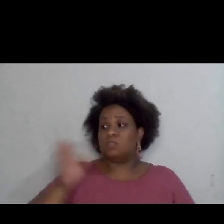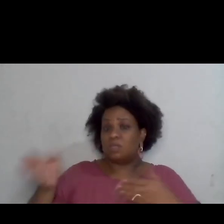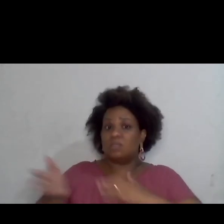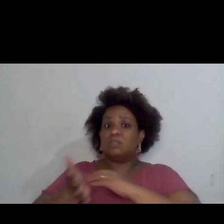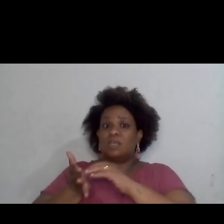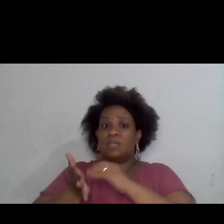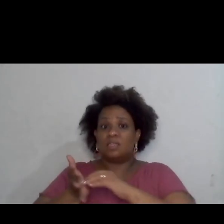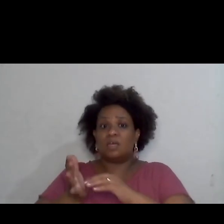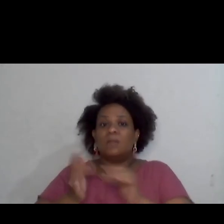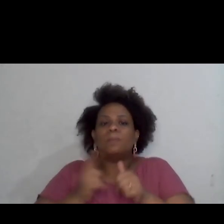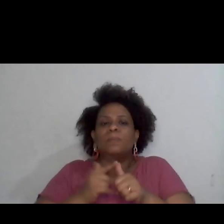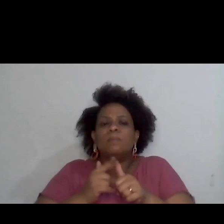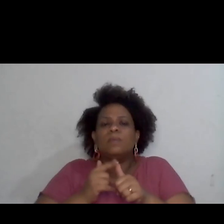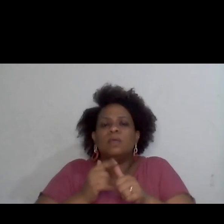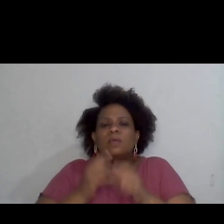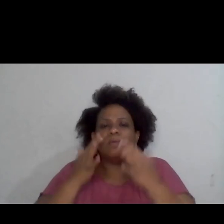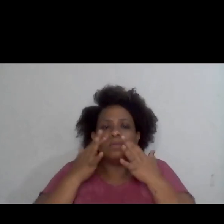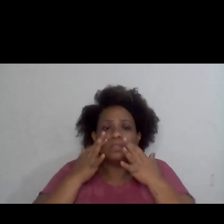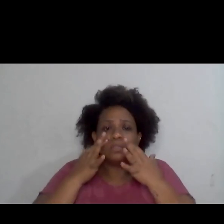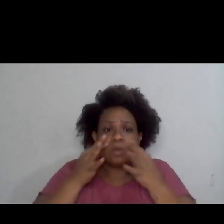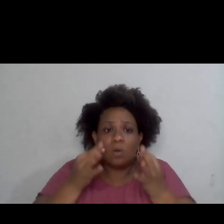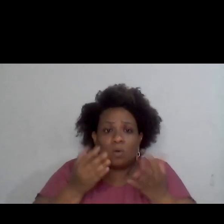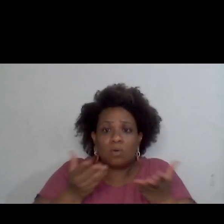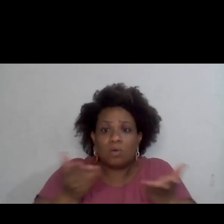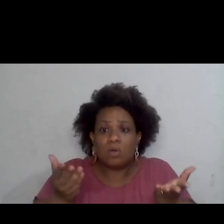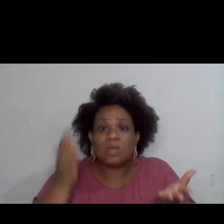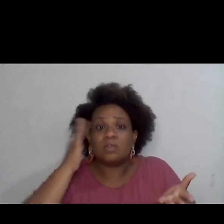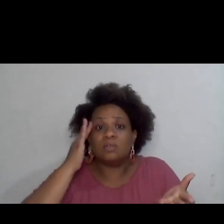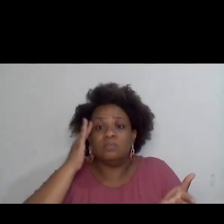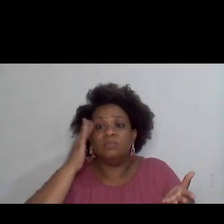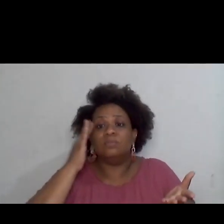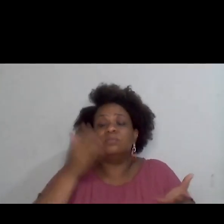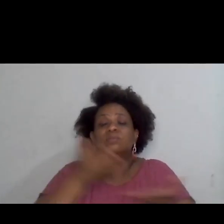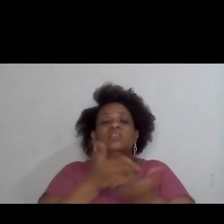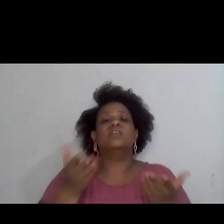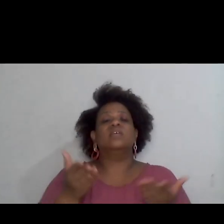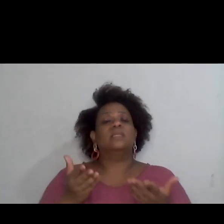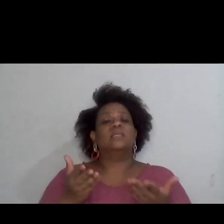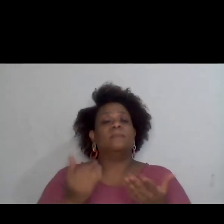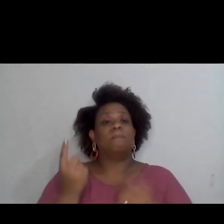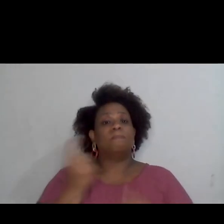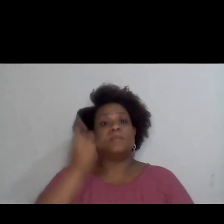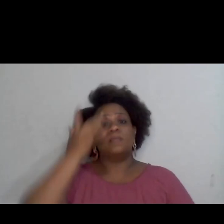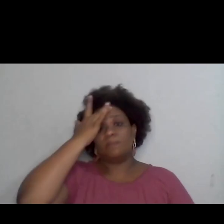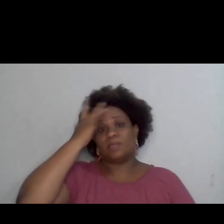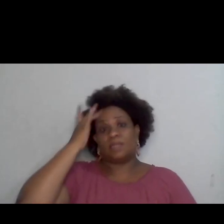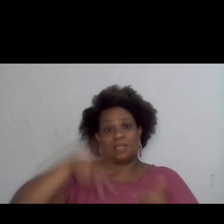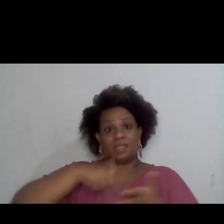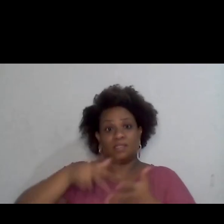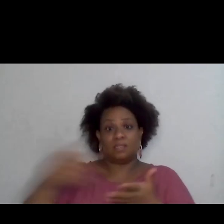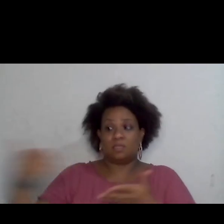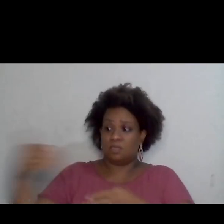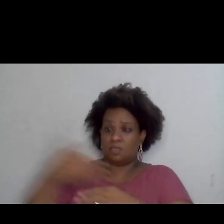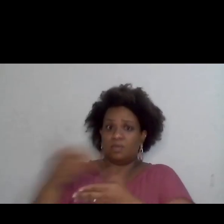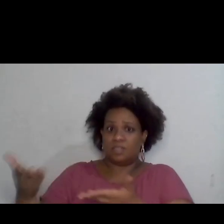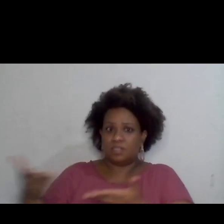é um primeiro encontro, é uma escuta. A gente quer ouvir vocês. Desde a primeira pessoa de dança que eu recebi, e a gente tem